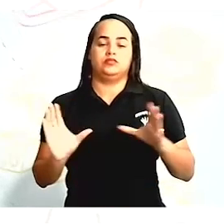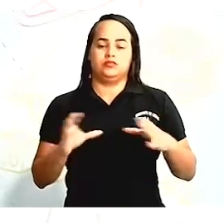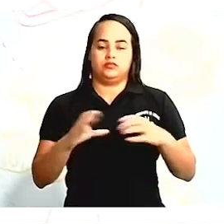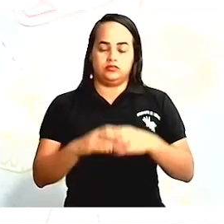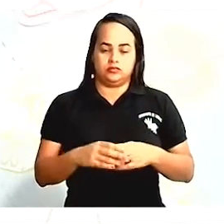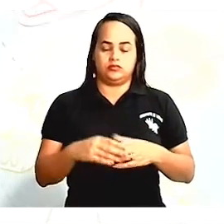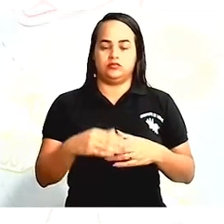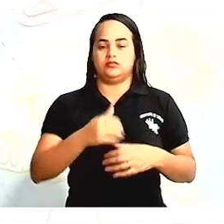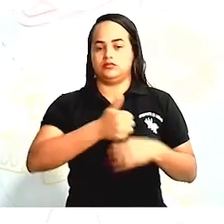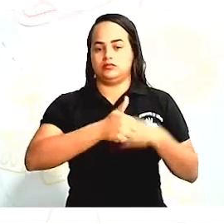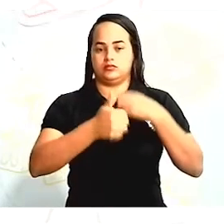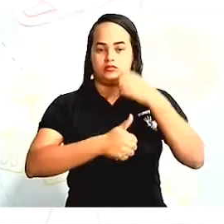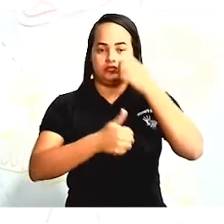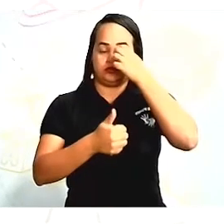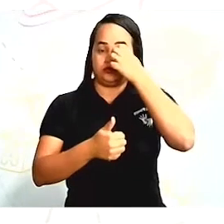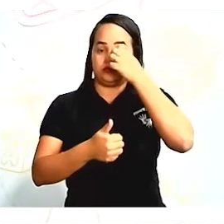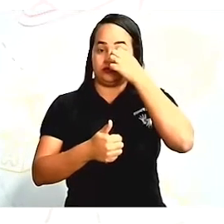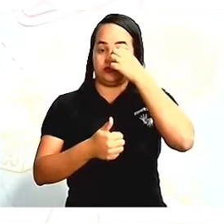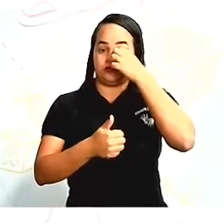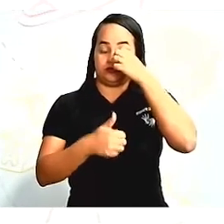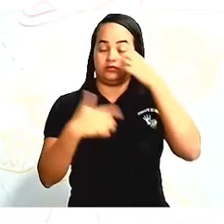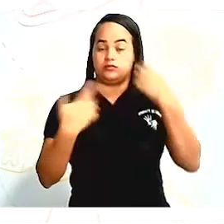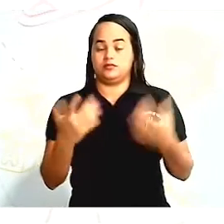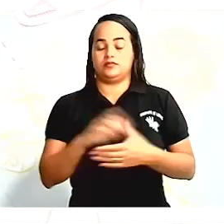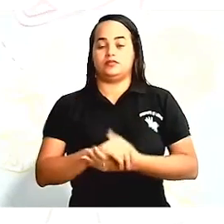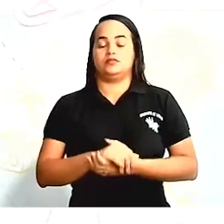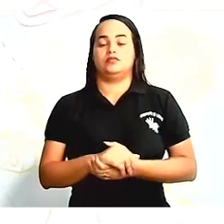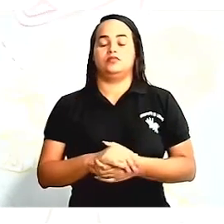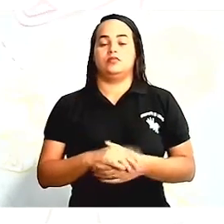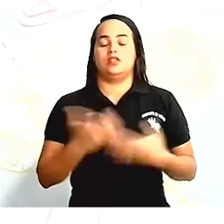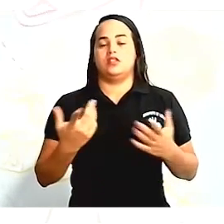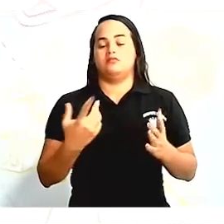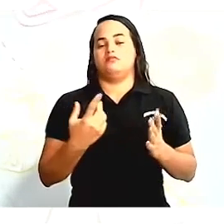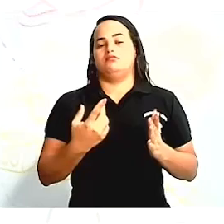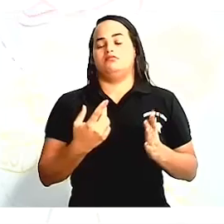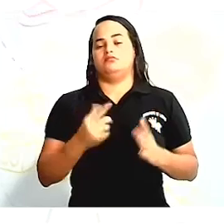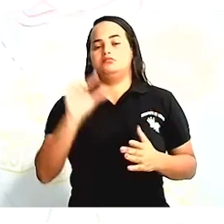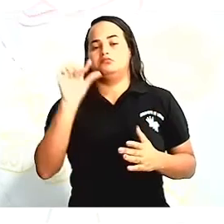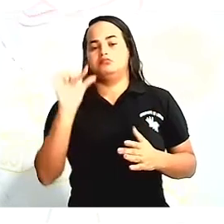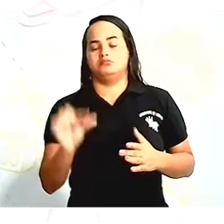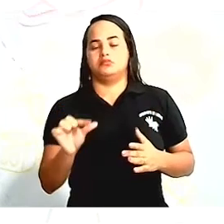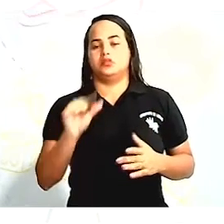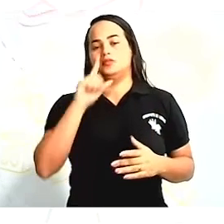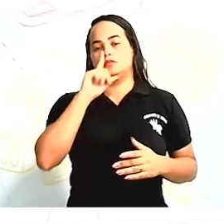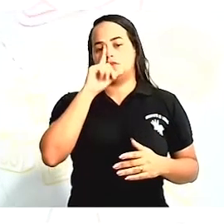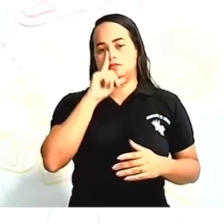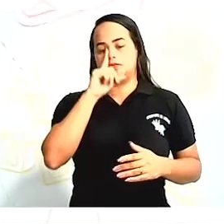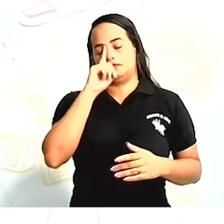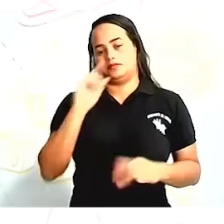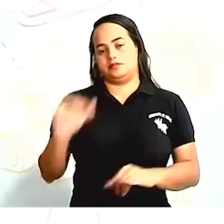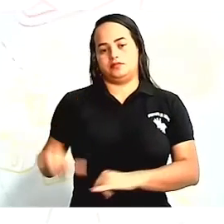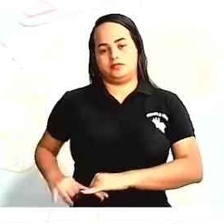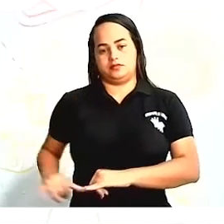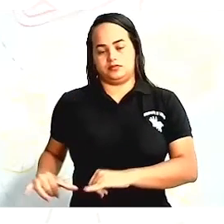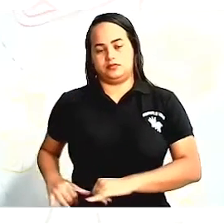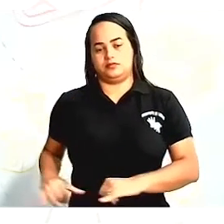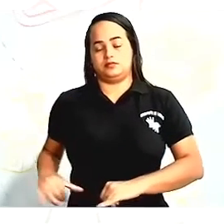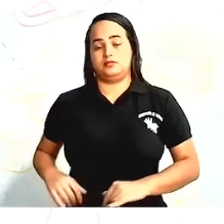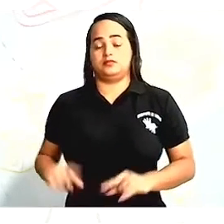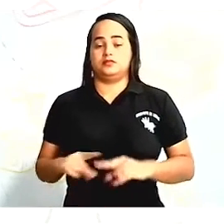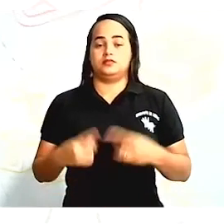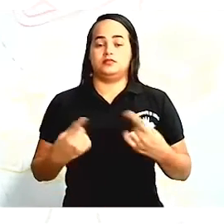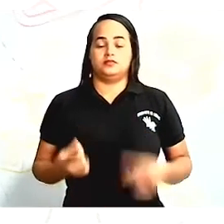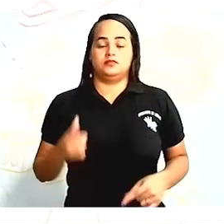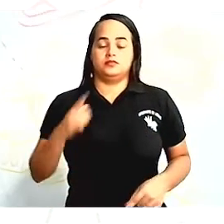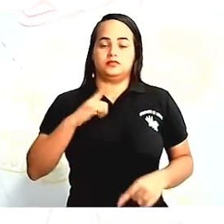é a fase inicial, é a fase que é assim considerada assim menos que é o que o indivíduo sofre menos. Porém, ela vai ter